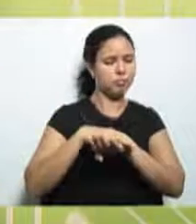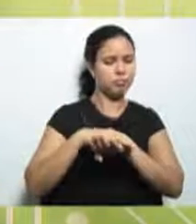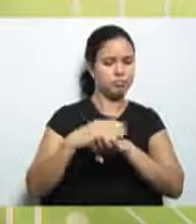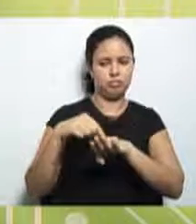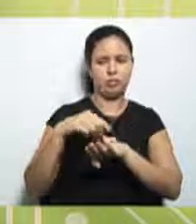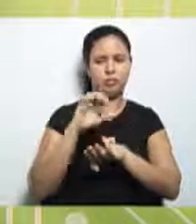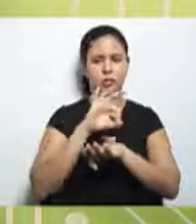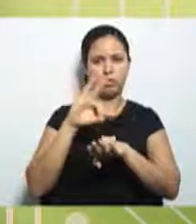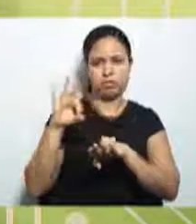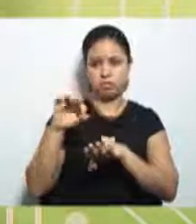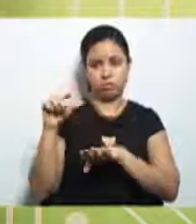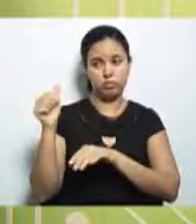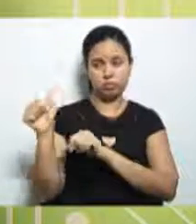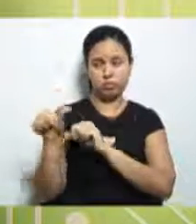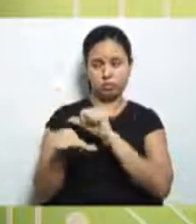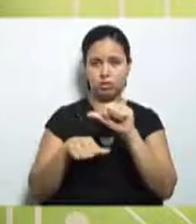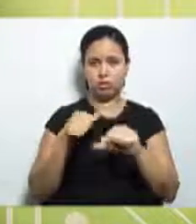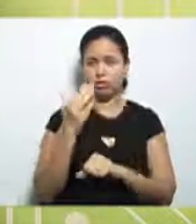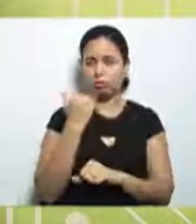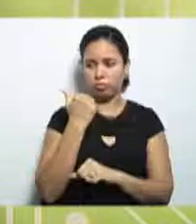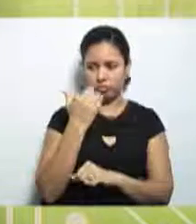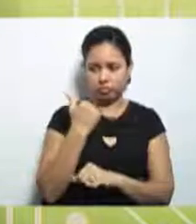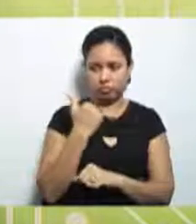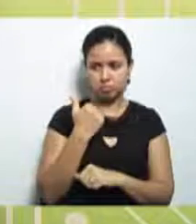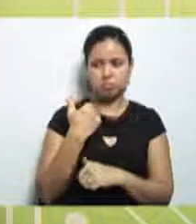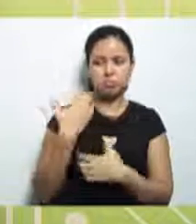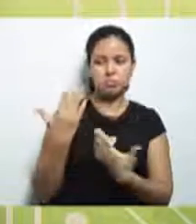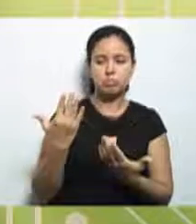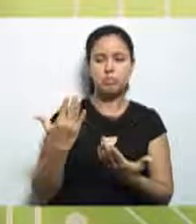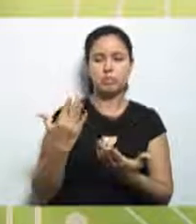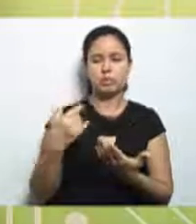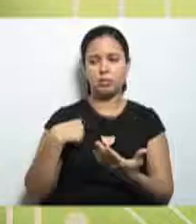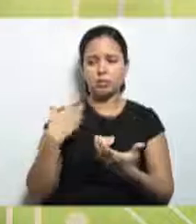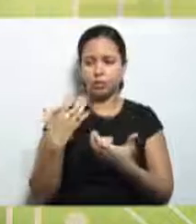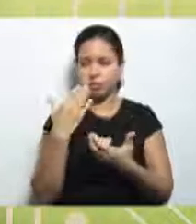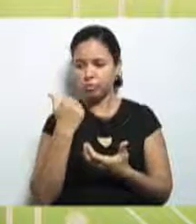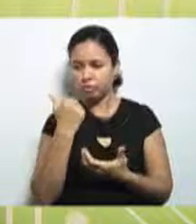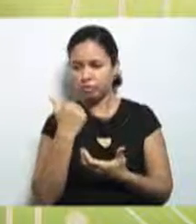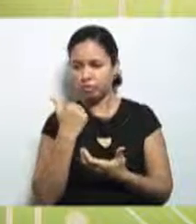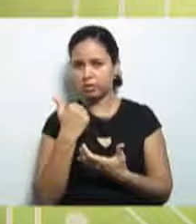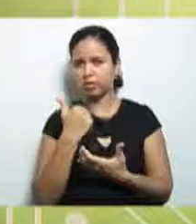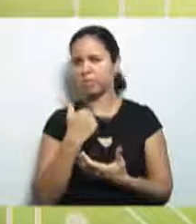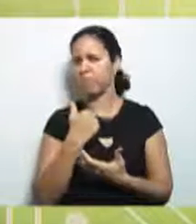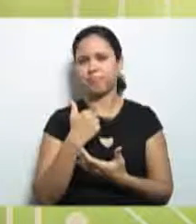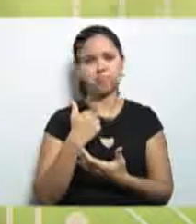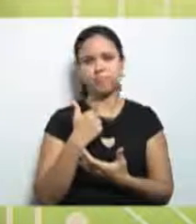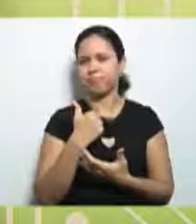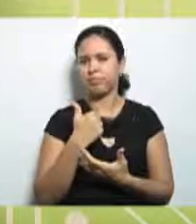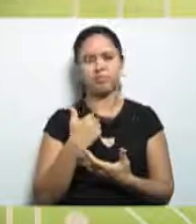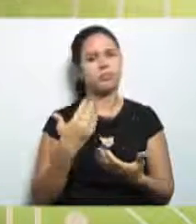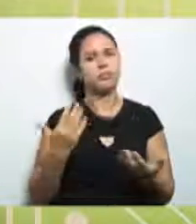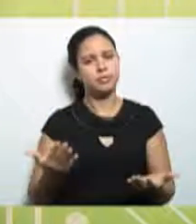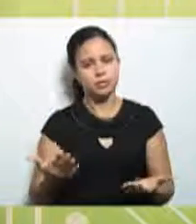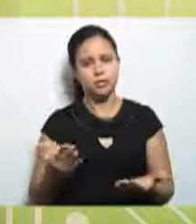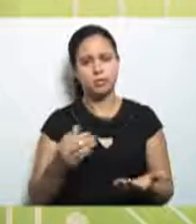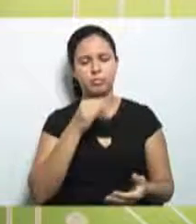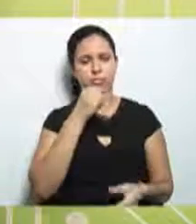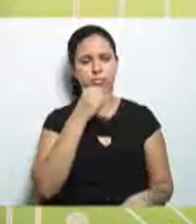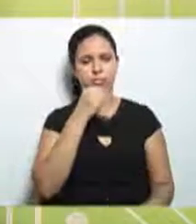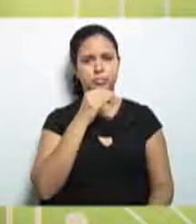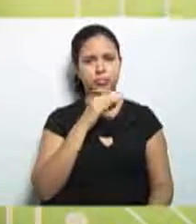uma marmita? Porque eu não estou precisando desse sapato, mas eu estou querendo comer. A gente não troca bens por